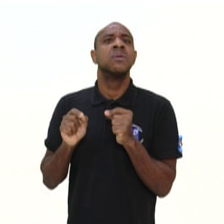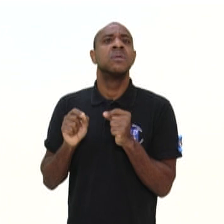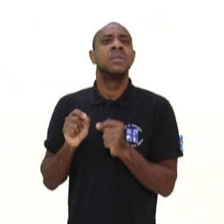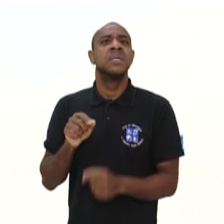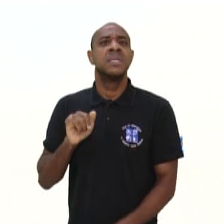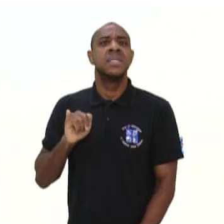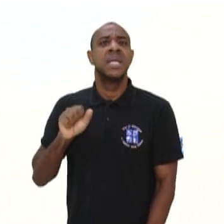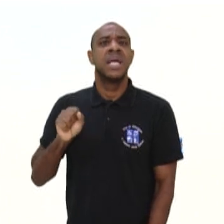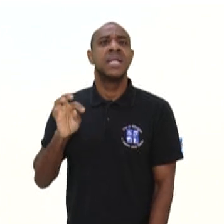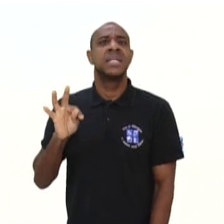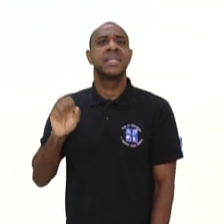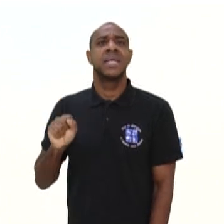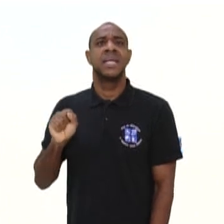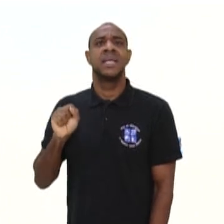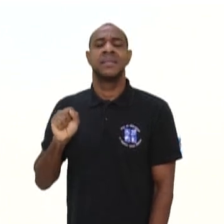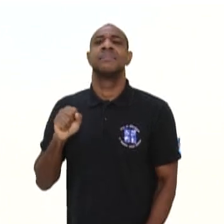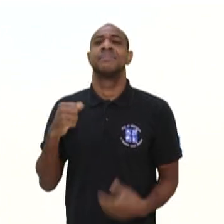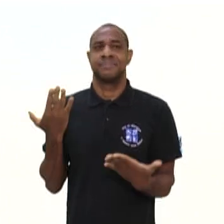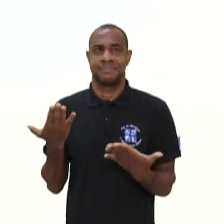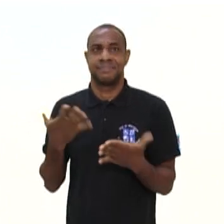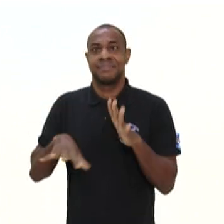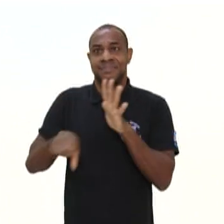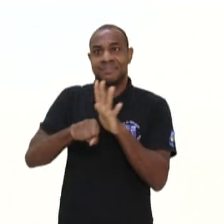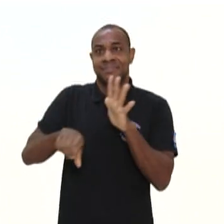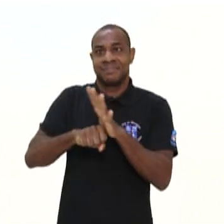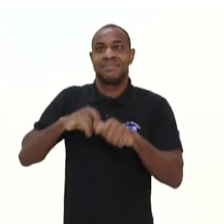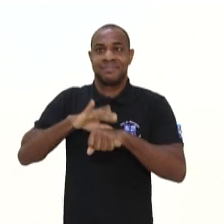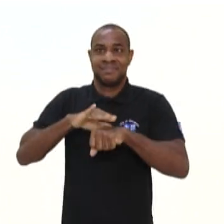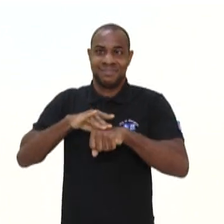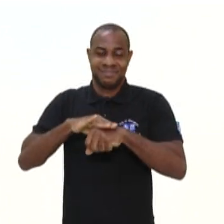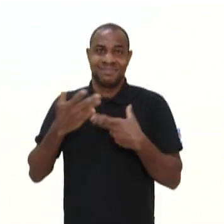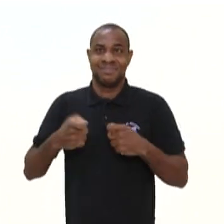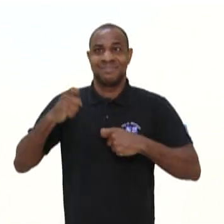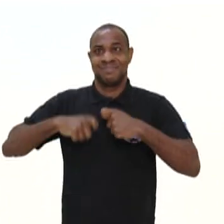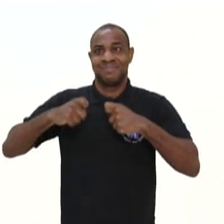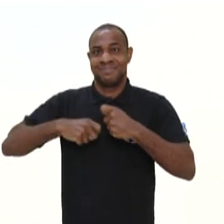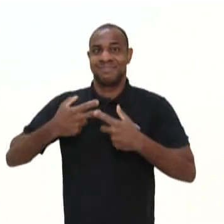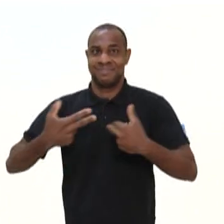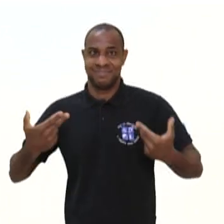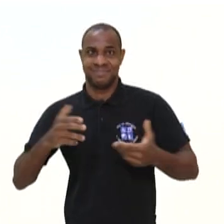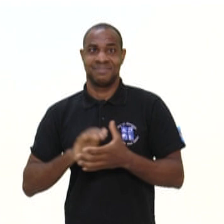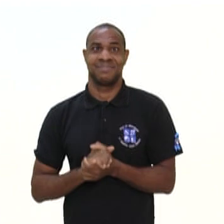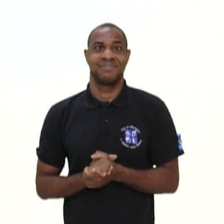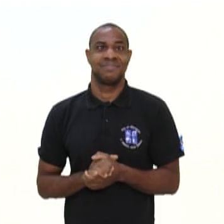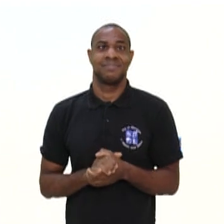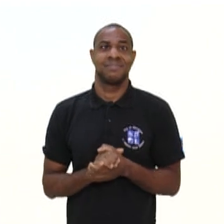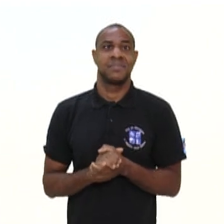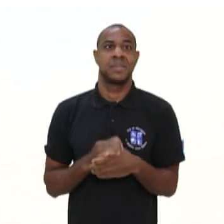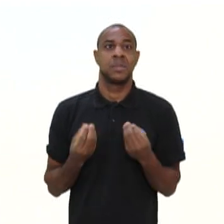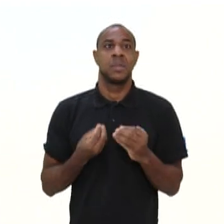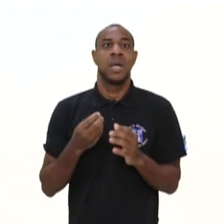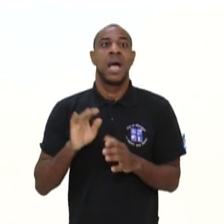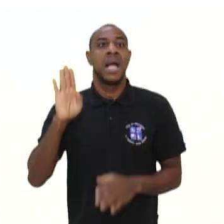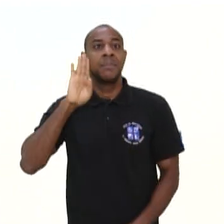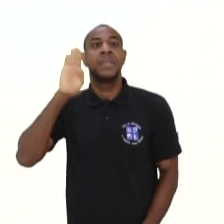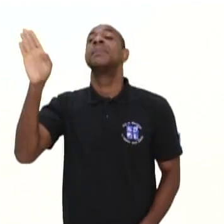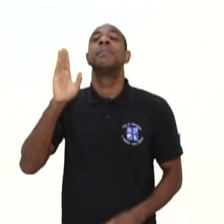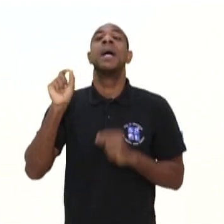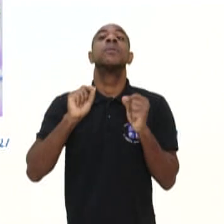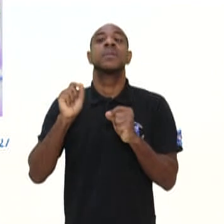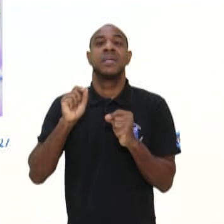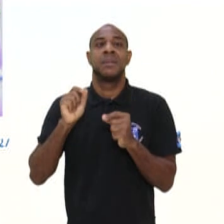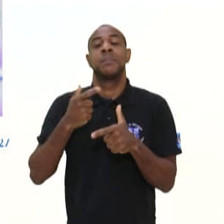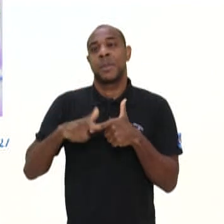infecções sexualmente transmissíveis, as descrições dessas principais ISTs e prevenção,